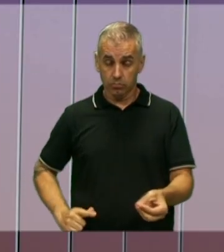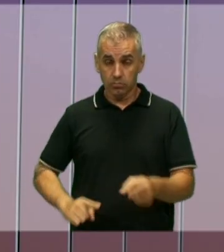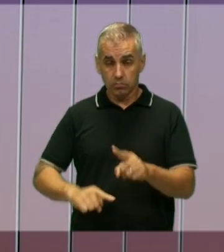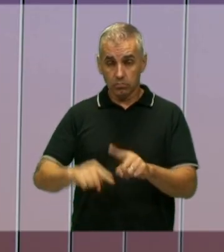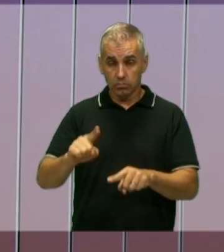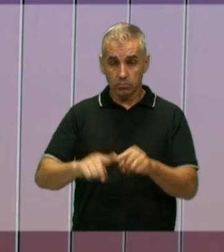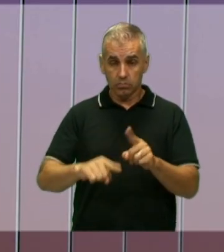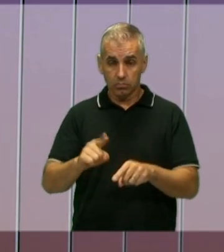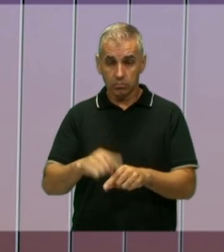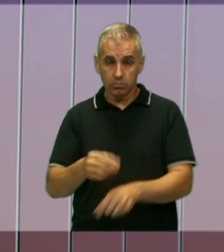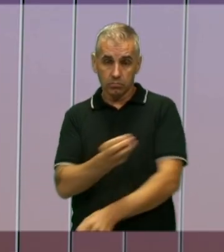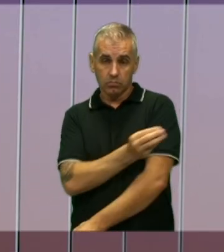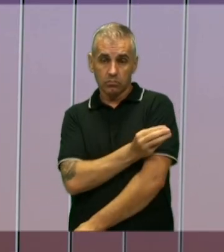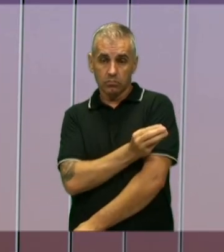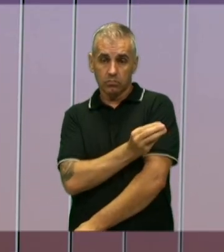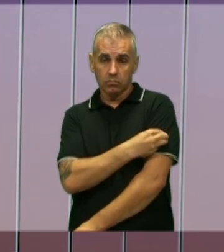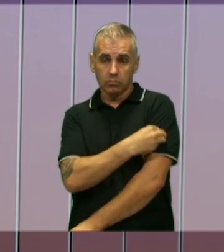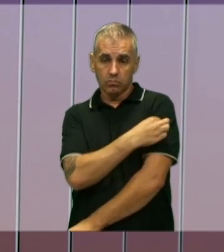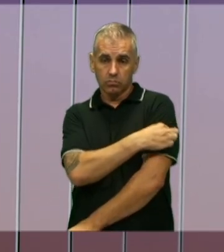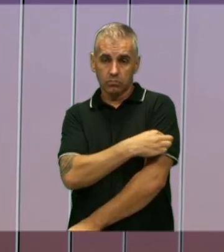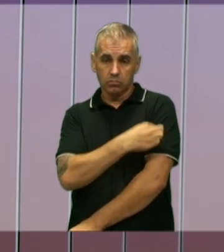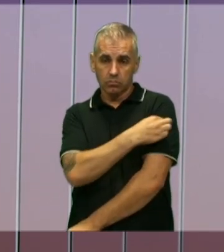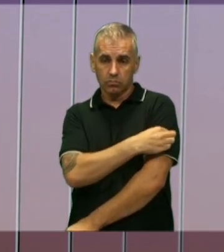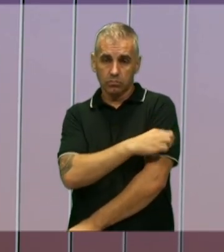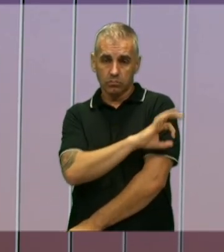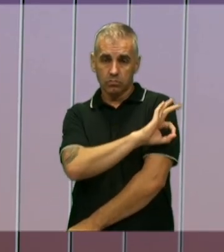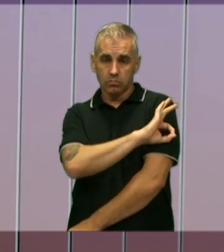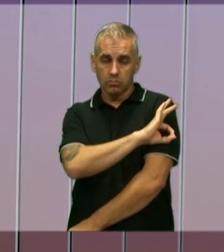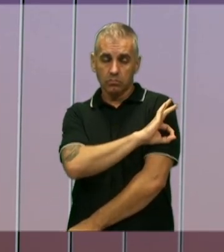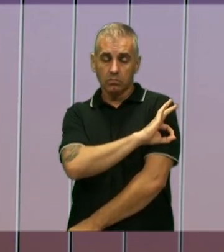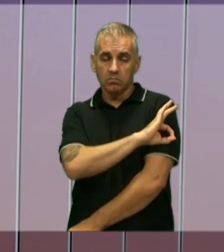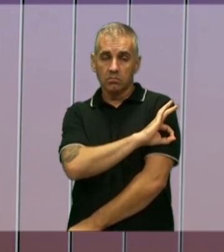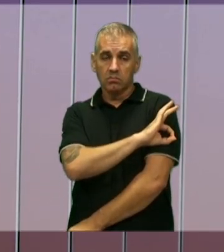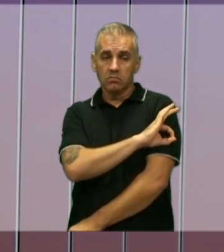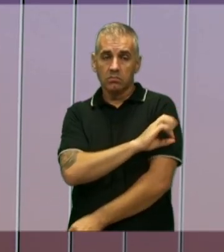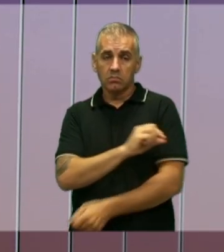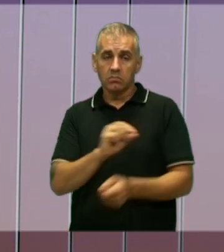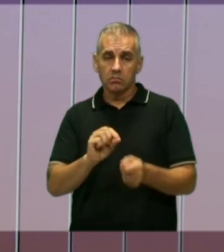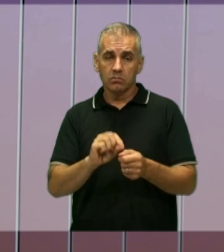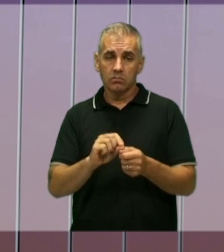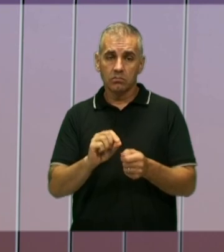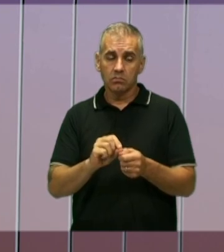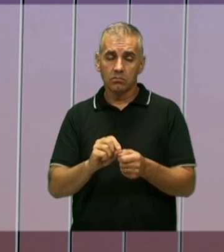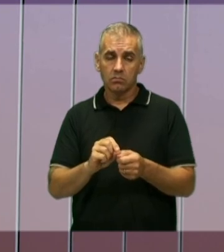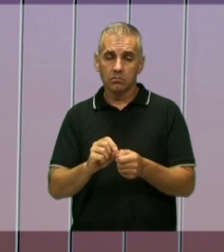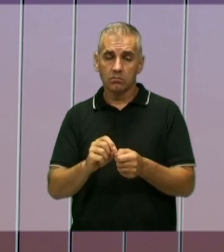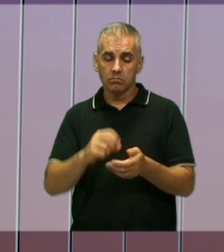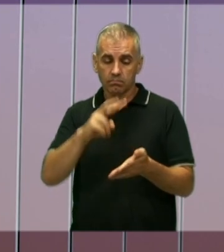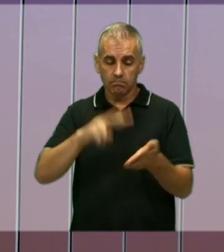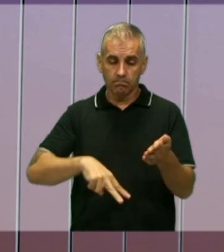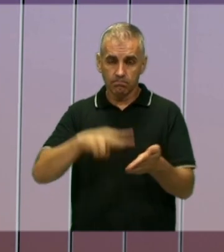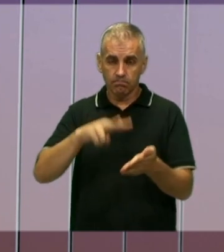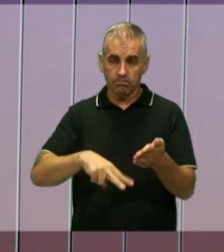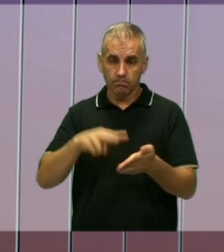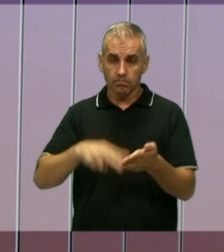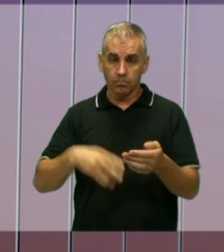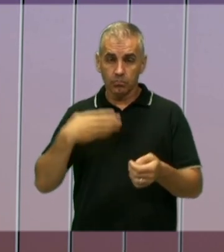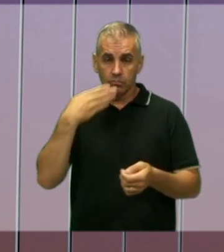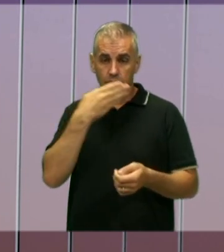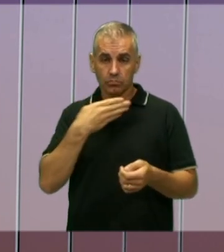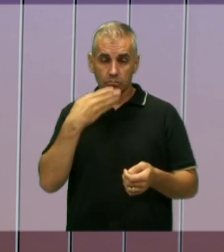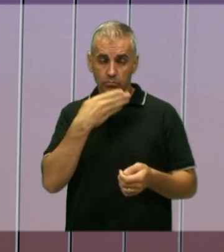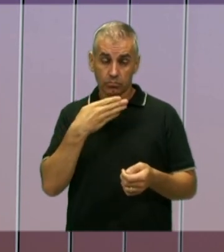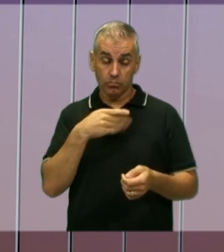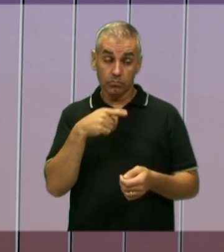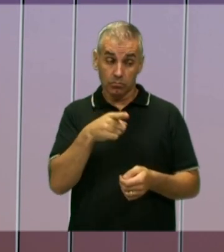dispositivo. Ele é acoplado aqui na face posterior do braço, e ele faz ali a leitura da glicemia. Isso para nós é um avanço